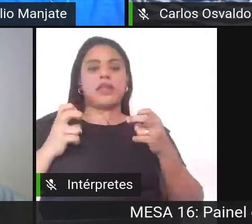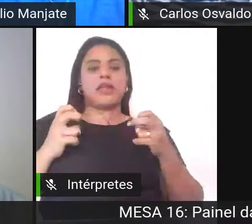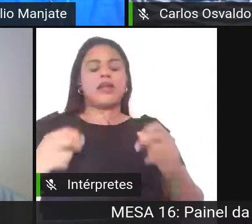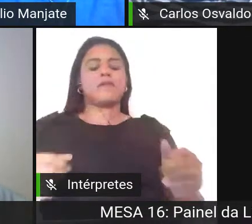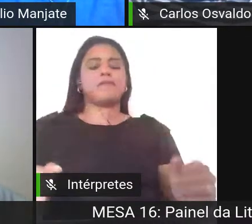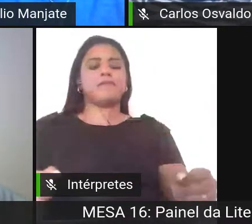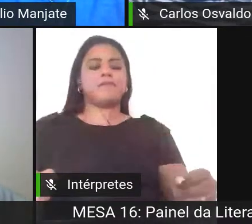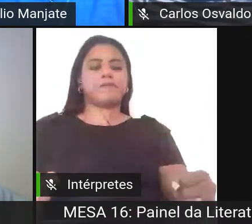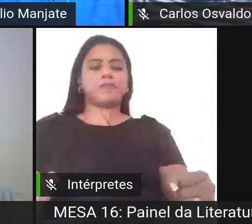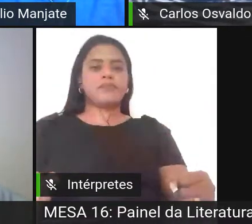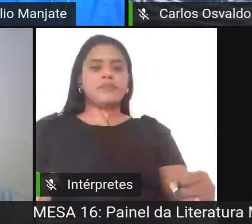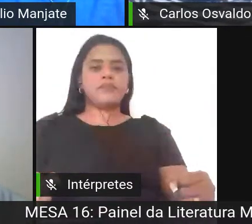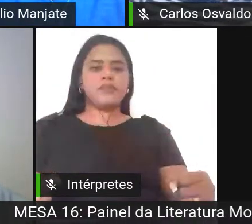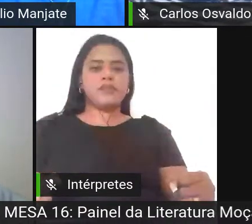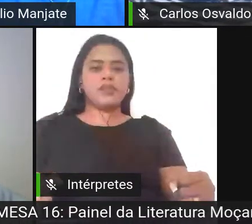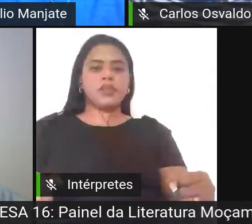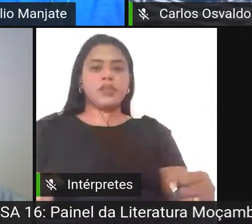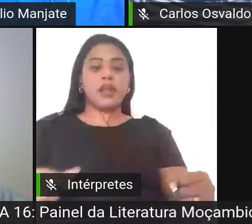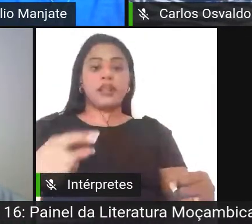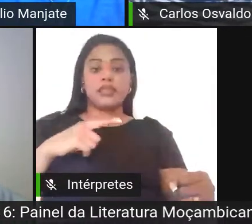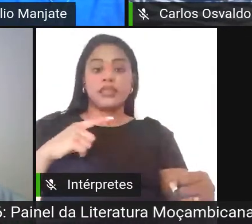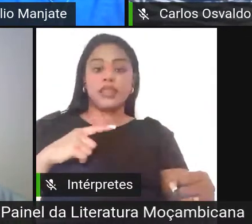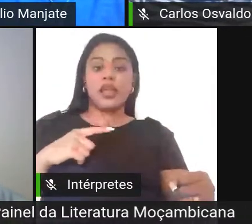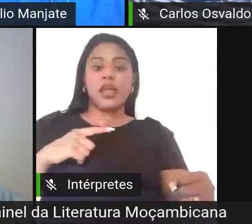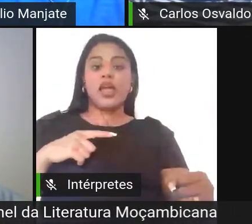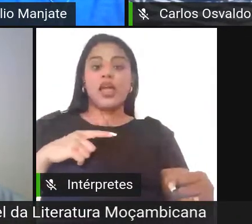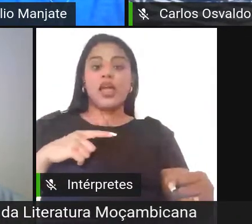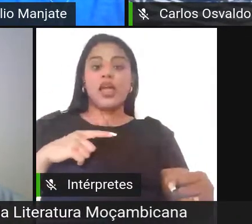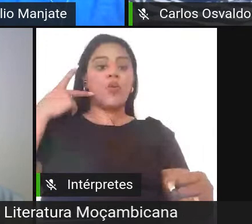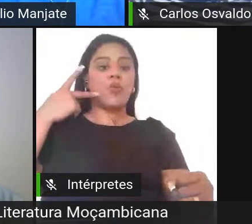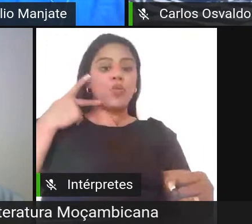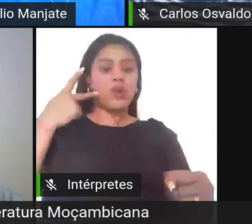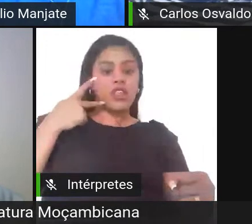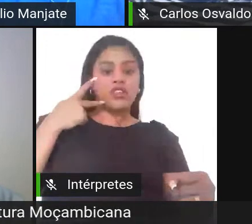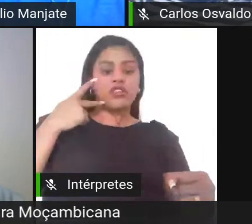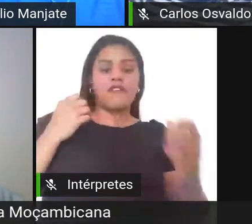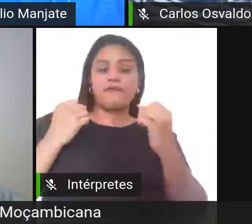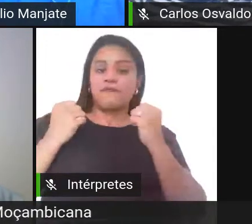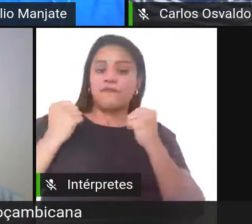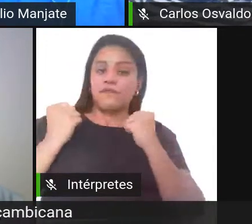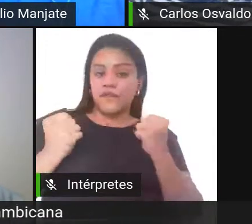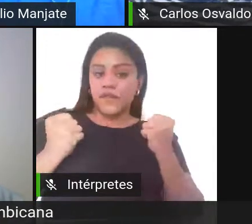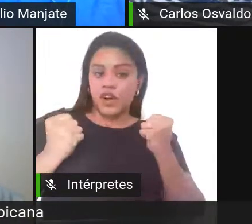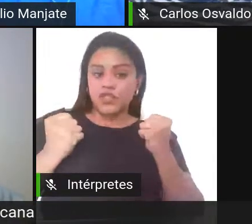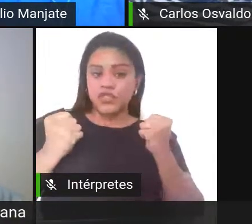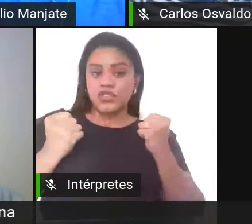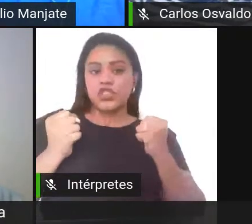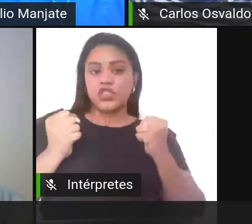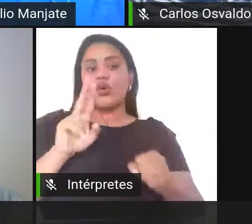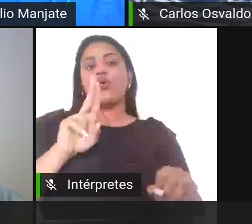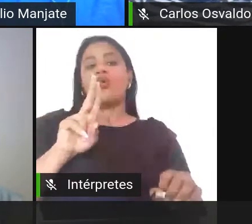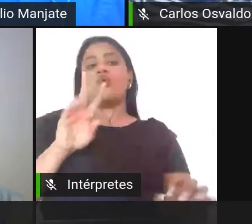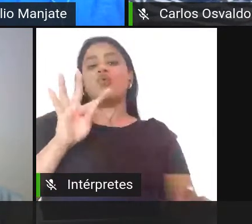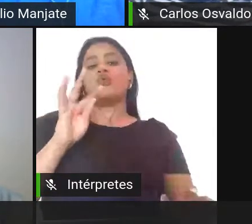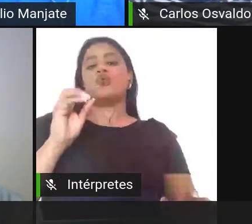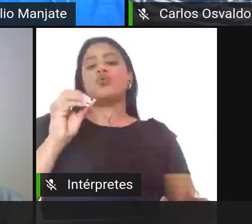forte dessa utopia do pós-independência, da construção da